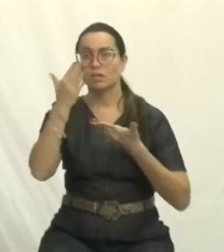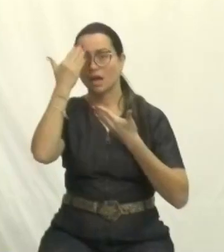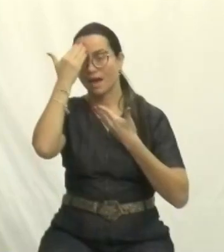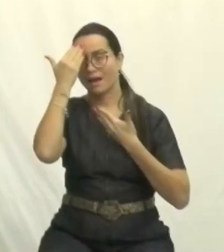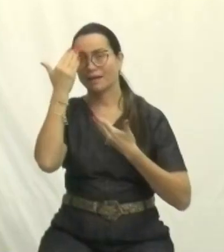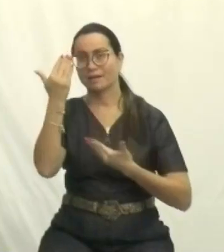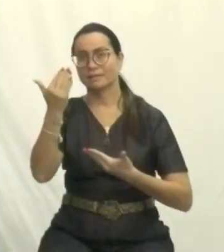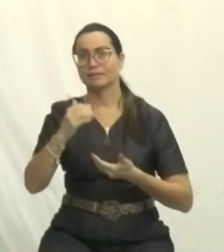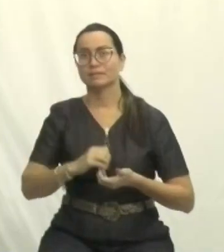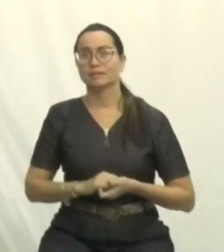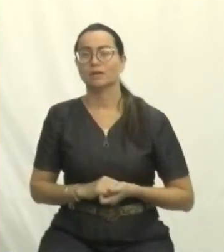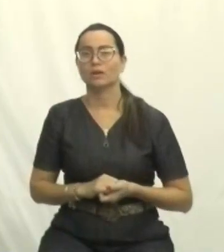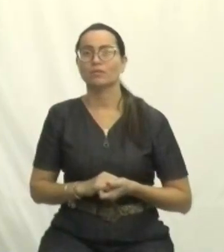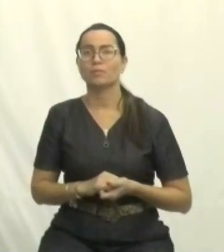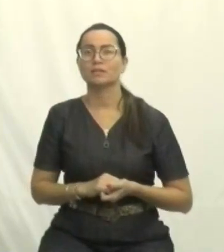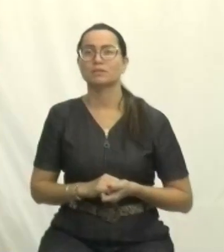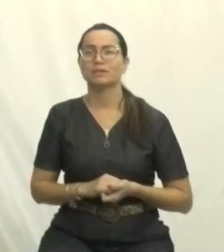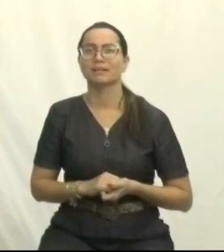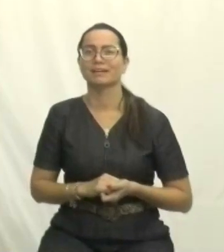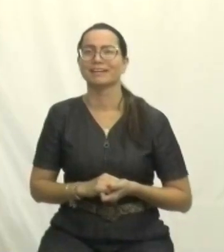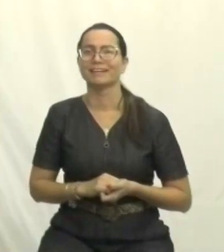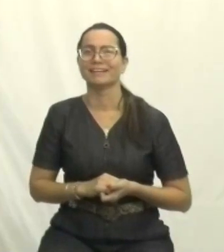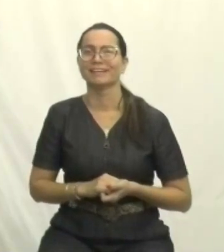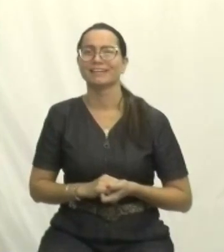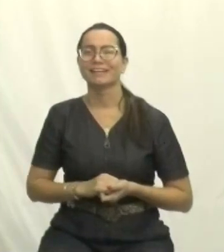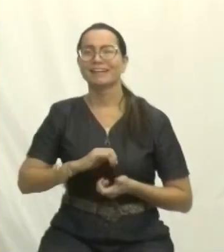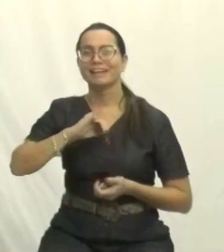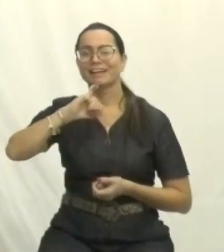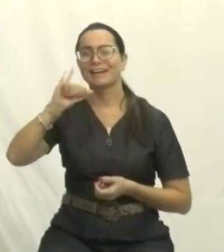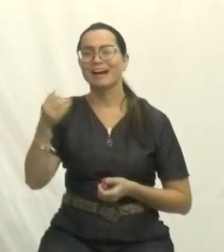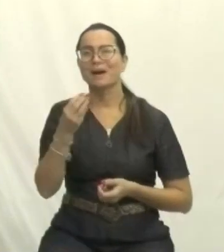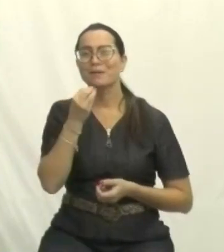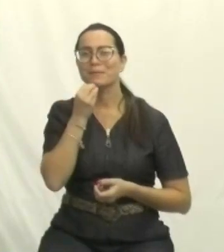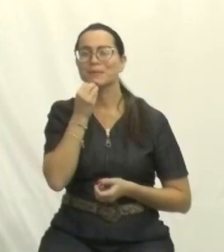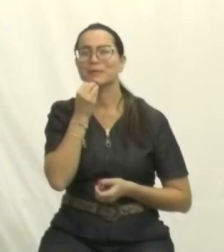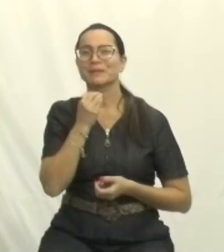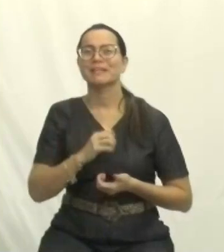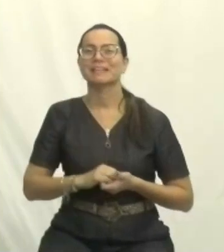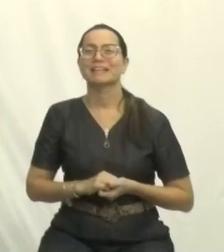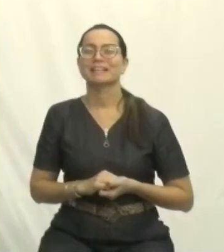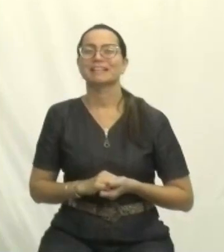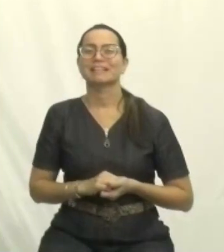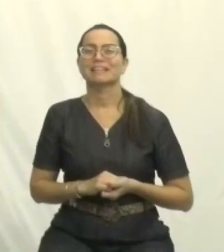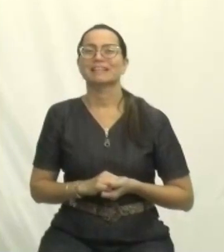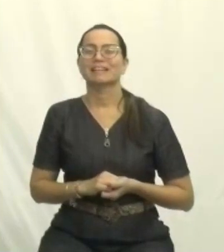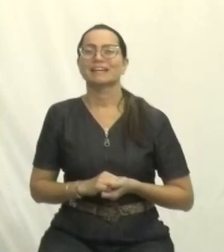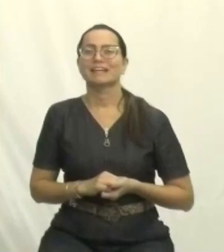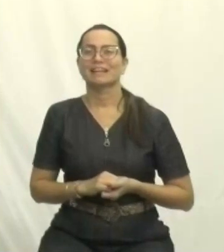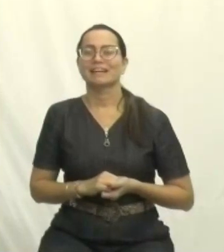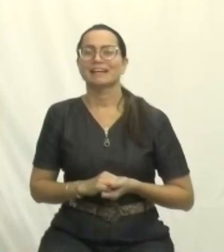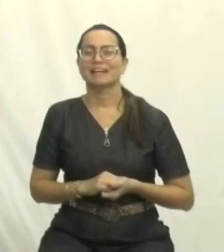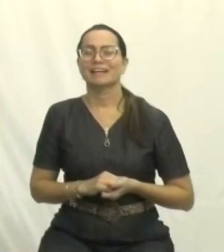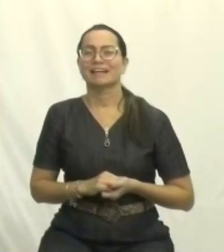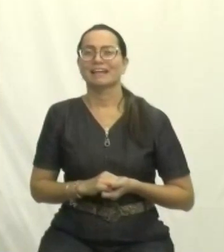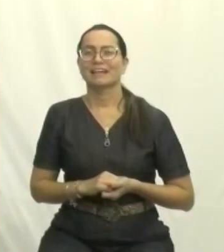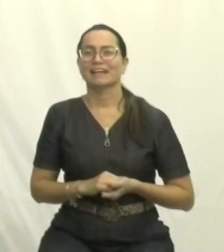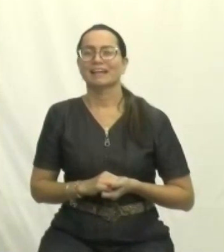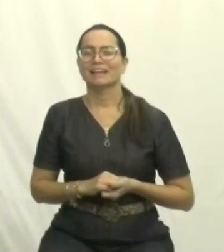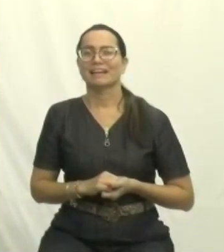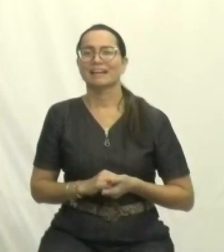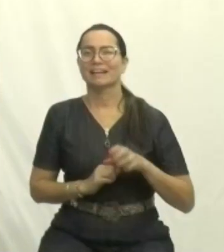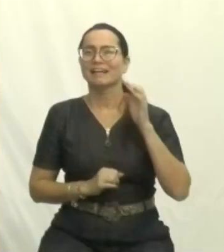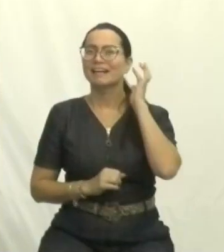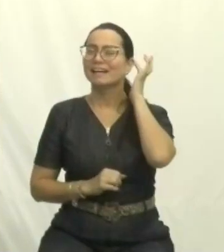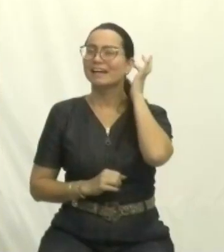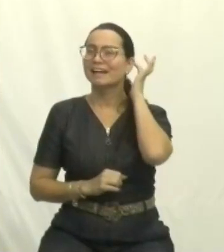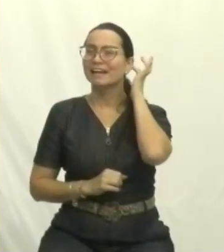Agradeço a oportunidade e aí... Não tem? Não. Agora? E agora? Fechou? Então,